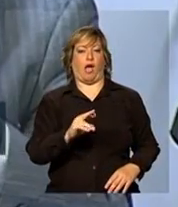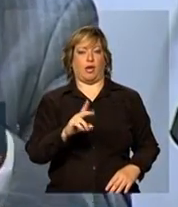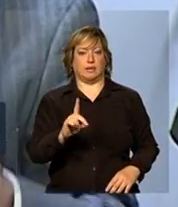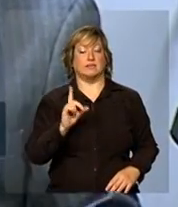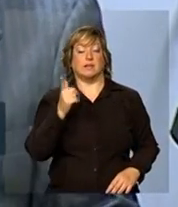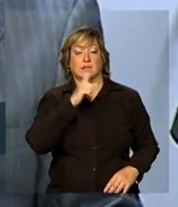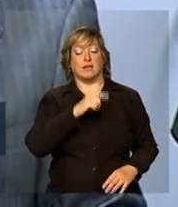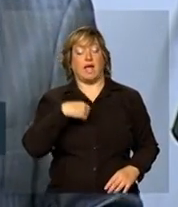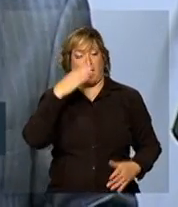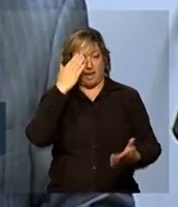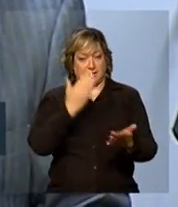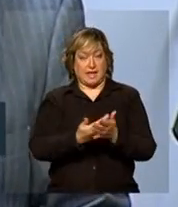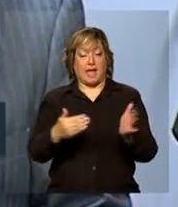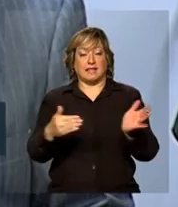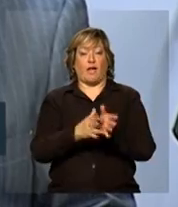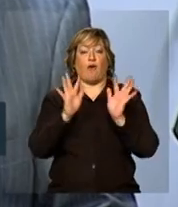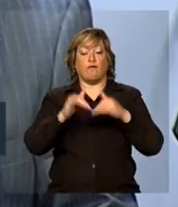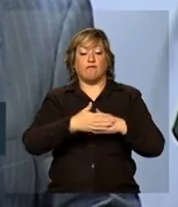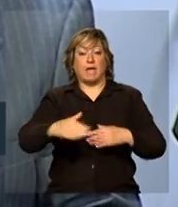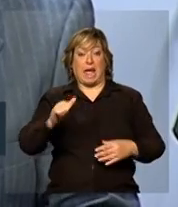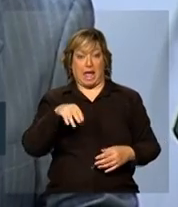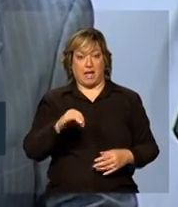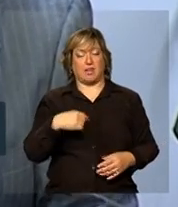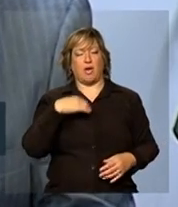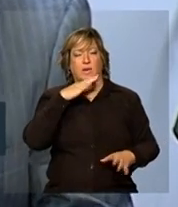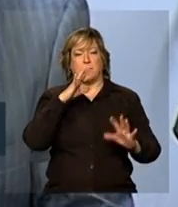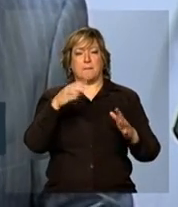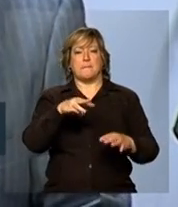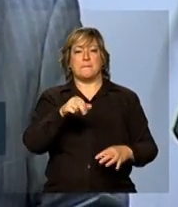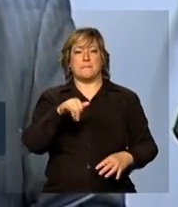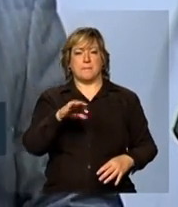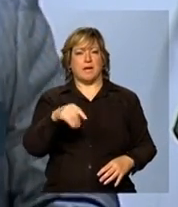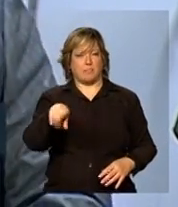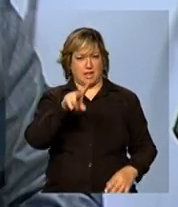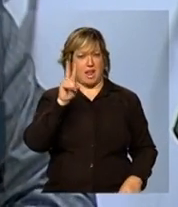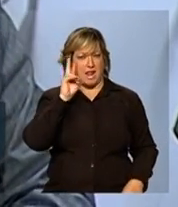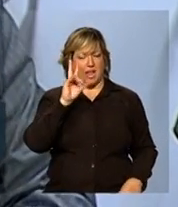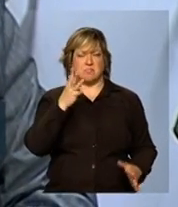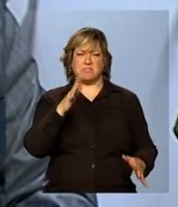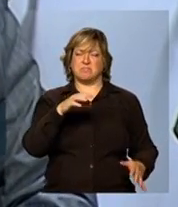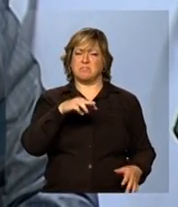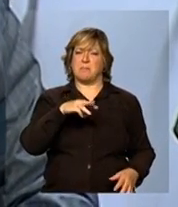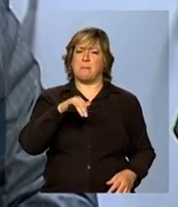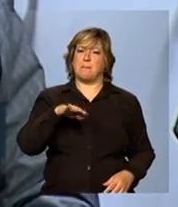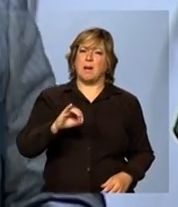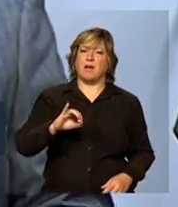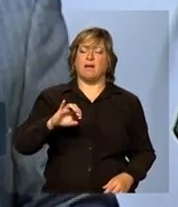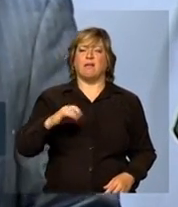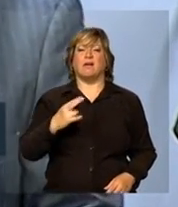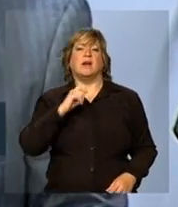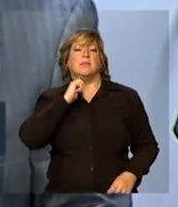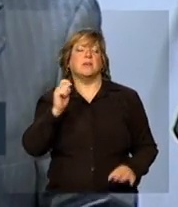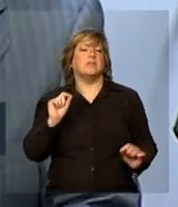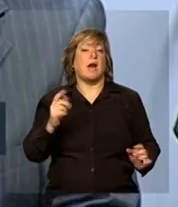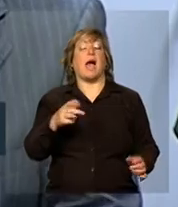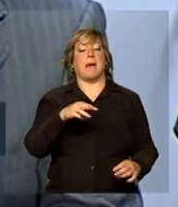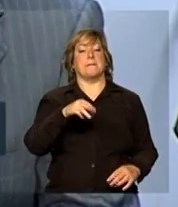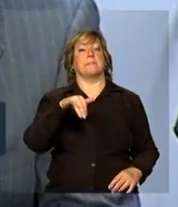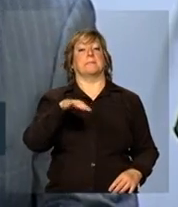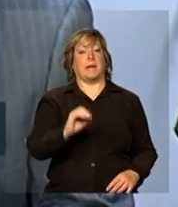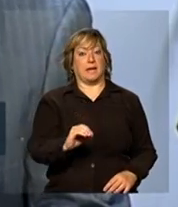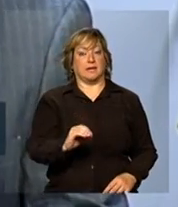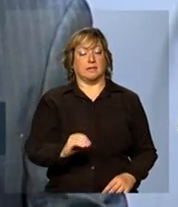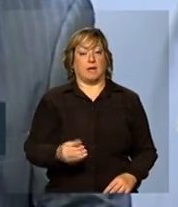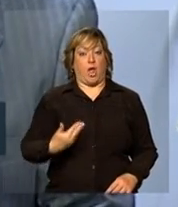final do ano, porque em maio, acho que vocês vão se lembrar, foi maio ou abril? Foi maio. Em maio